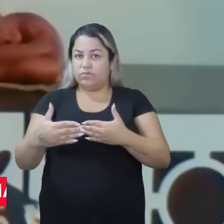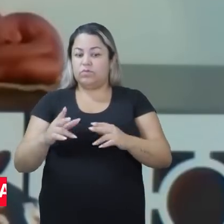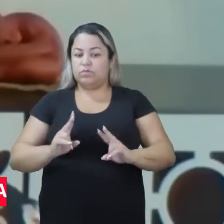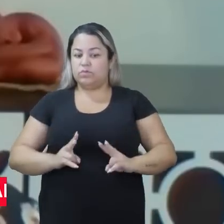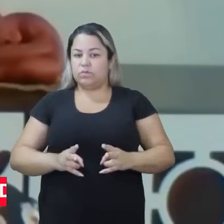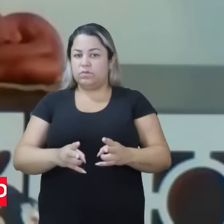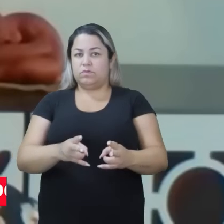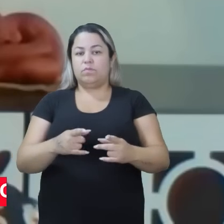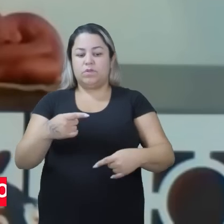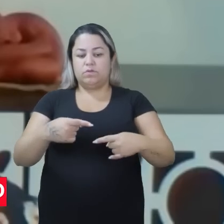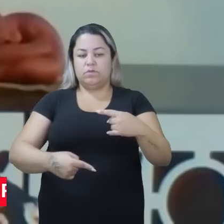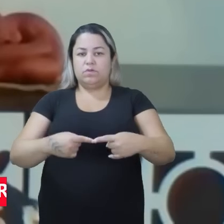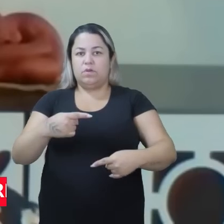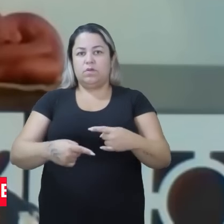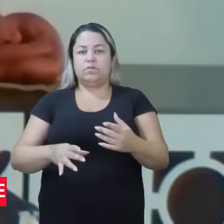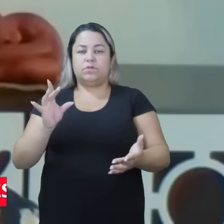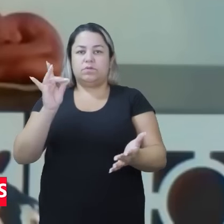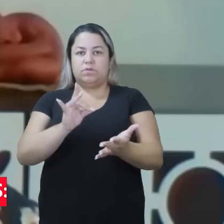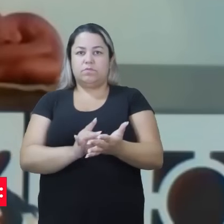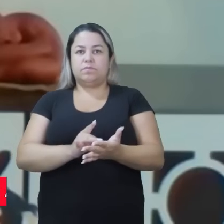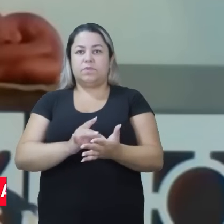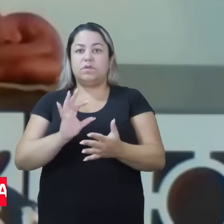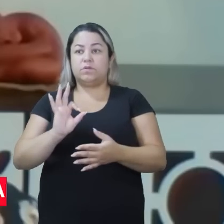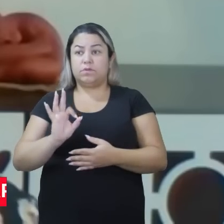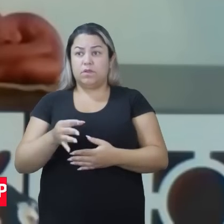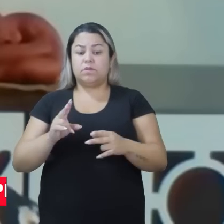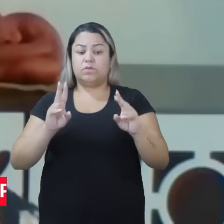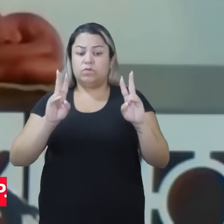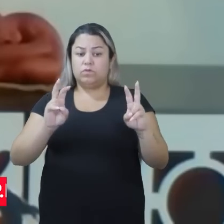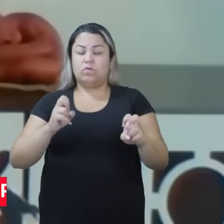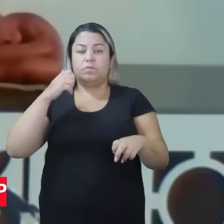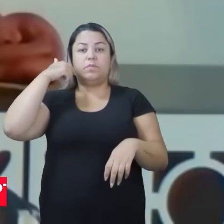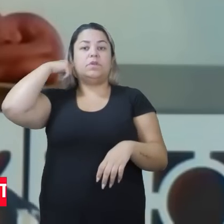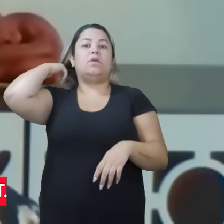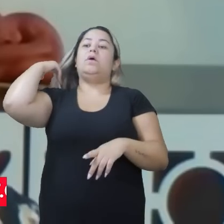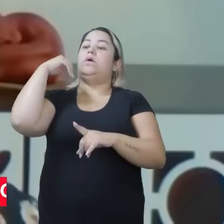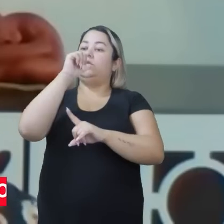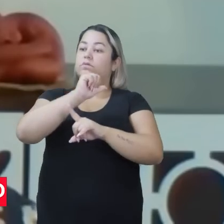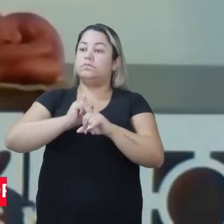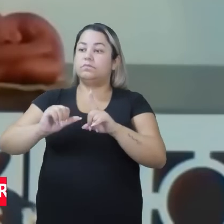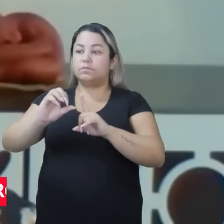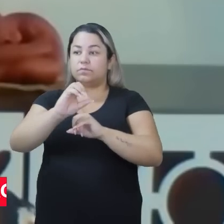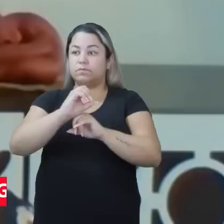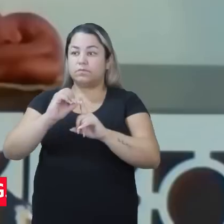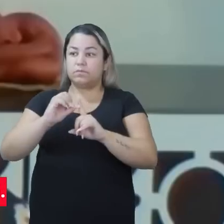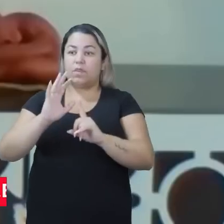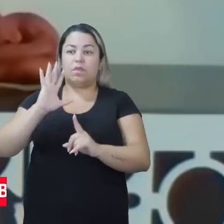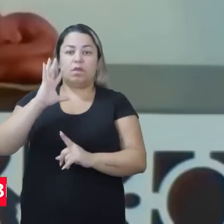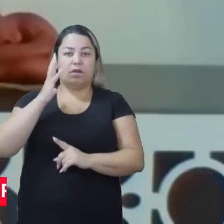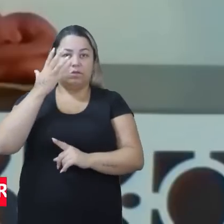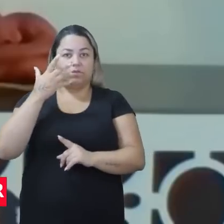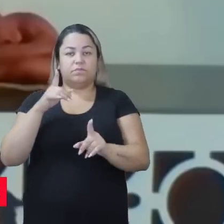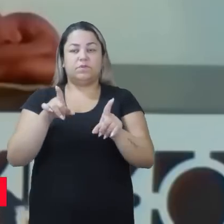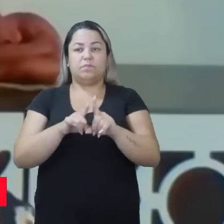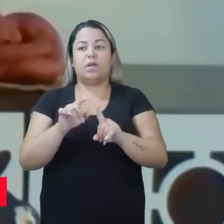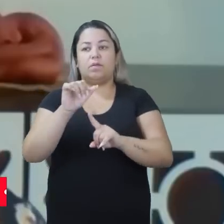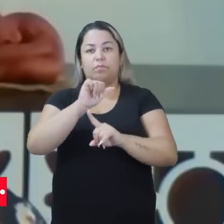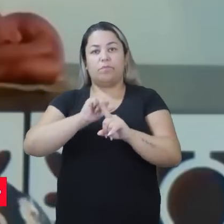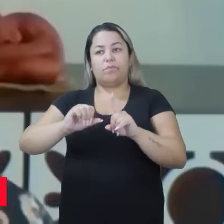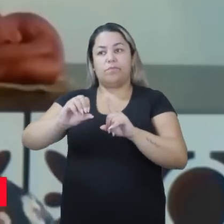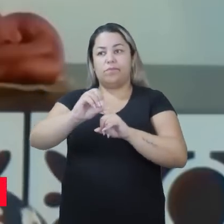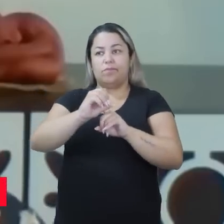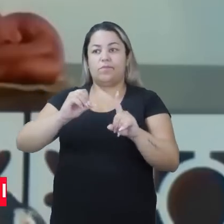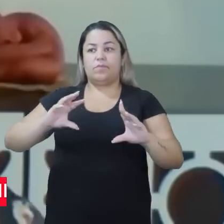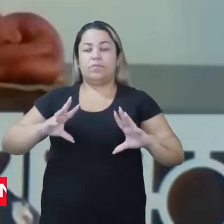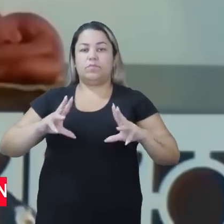uma discussão real e concreta sobre anistia. Né? Nós resolvemos anistiar